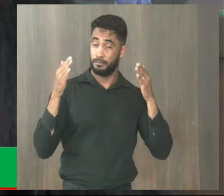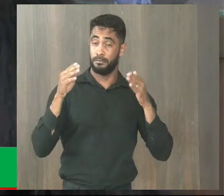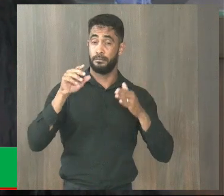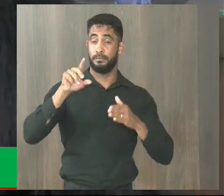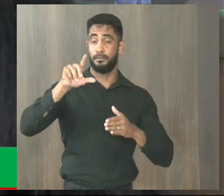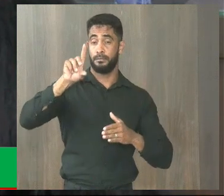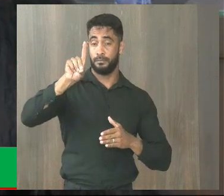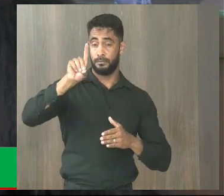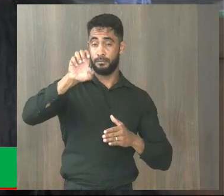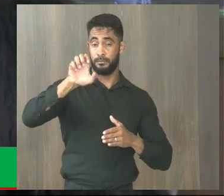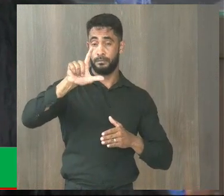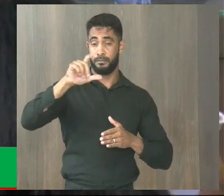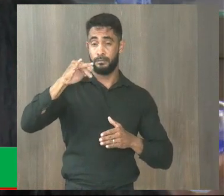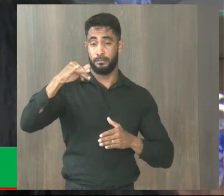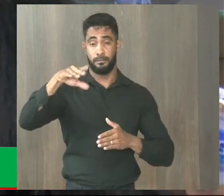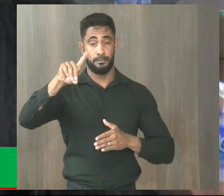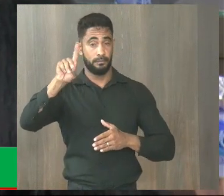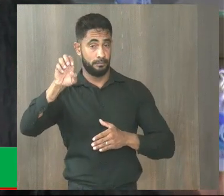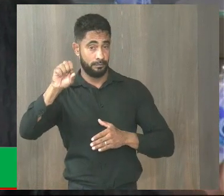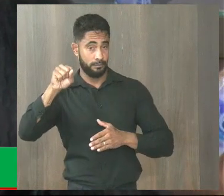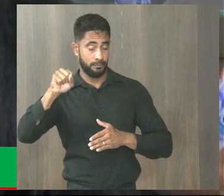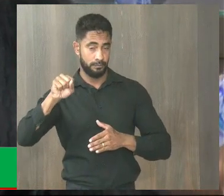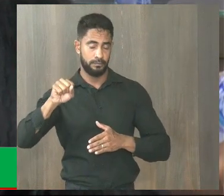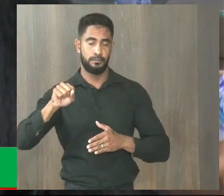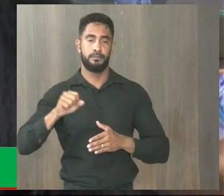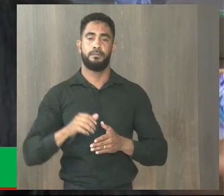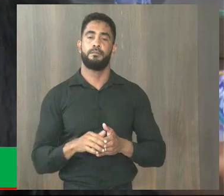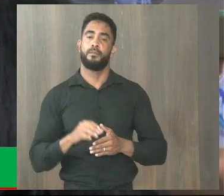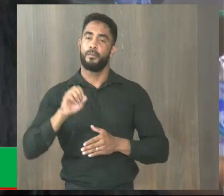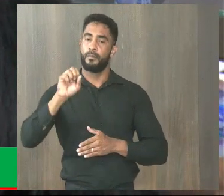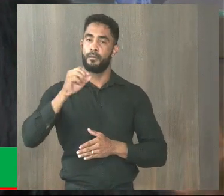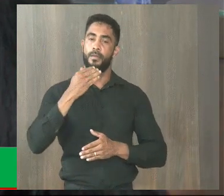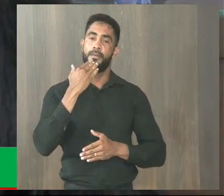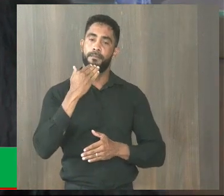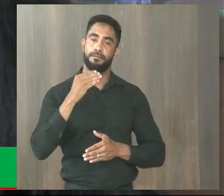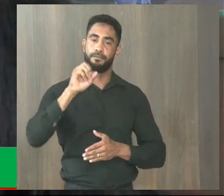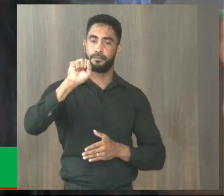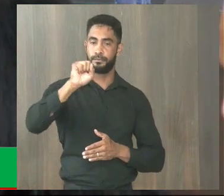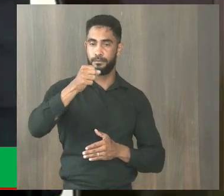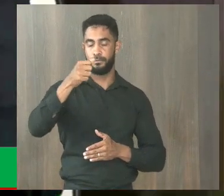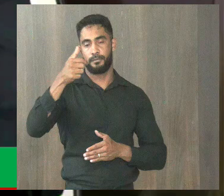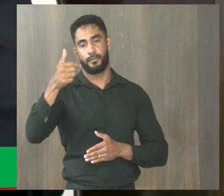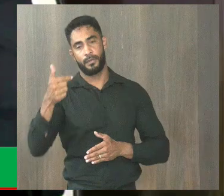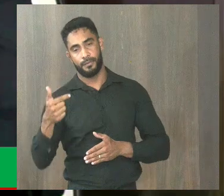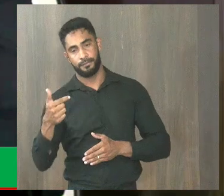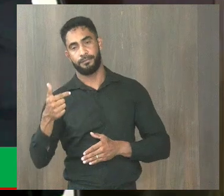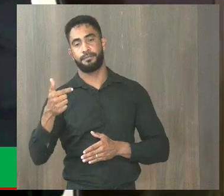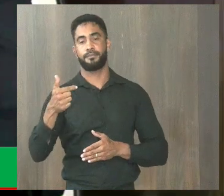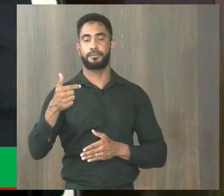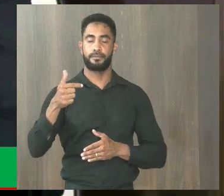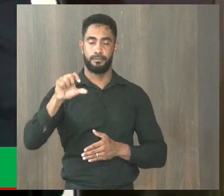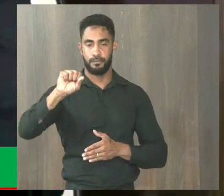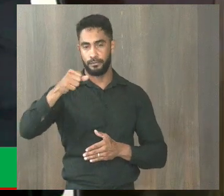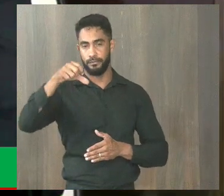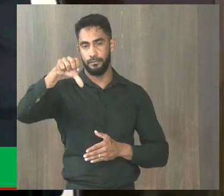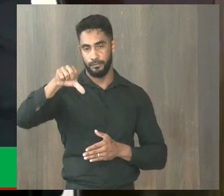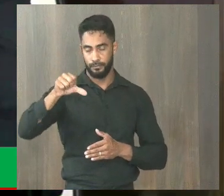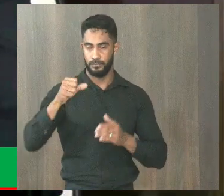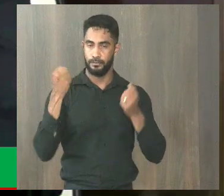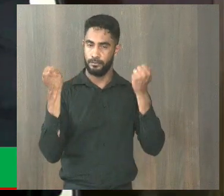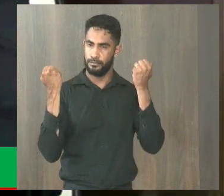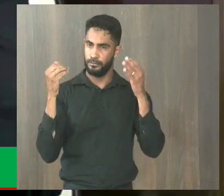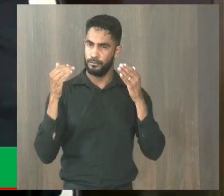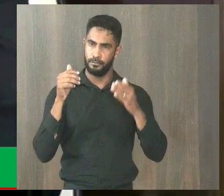Ferreira Oliveira. Requerimento 089/2024, de autoria do vereador Elis Márcio Roma. Moção de aplausos com a